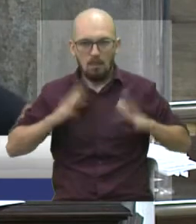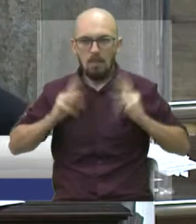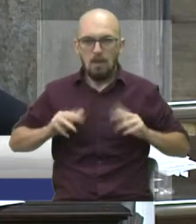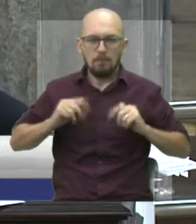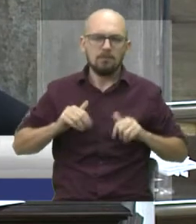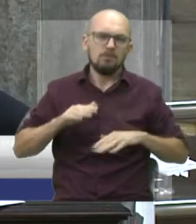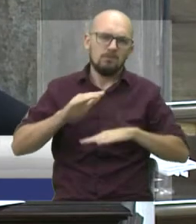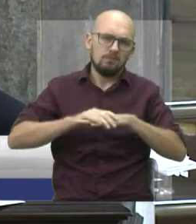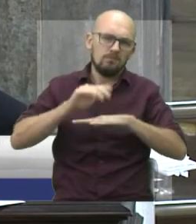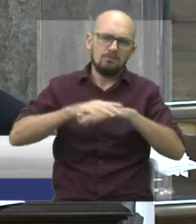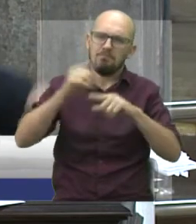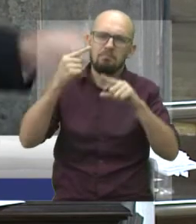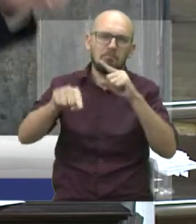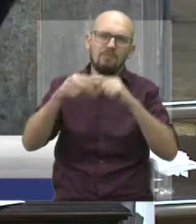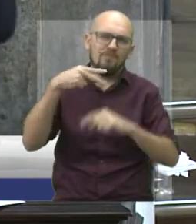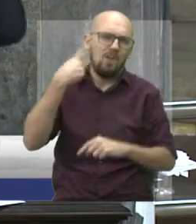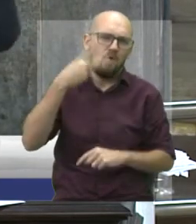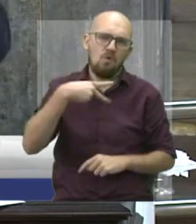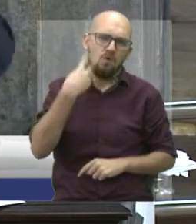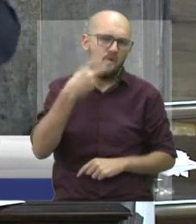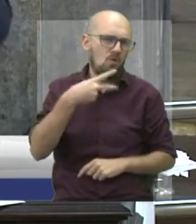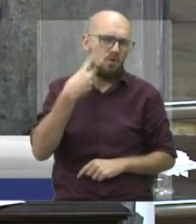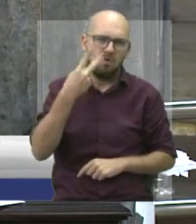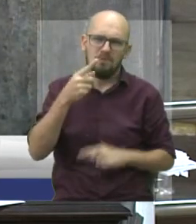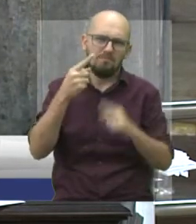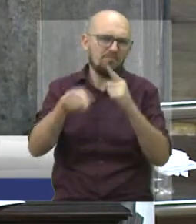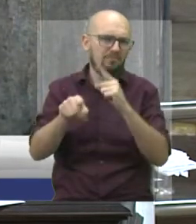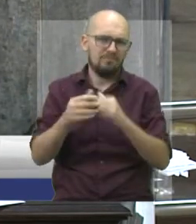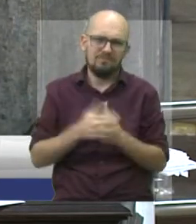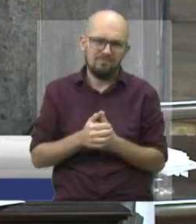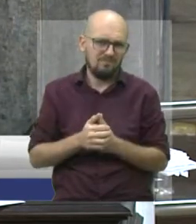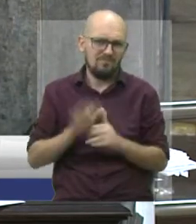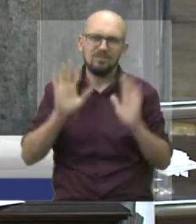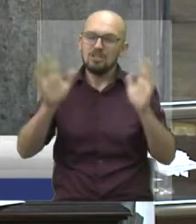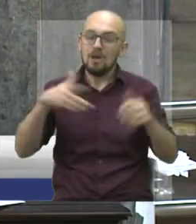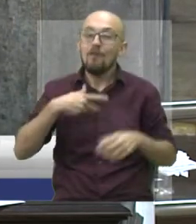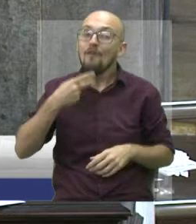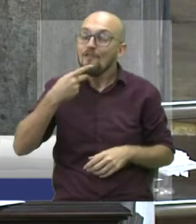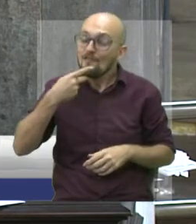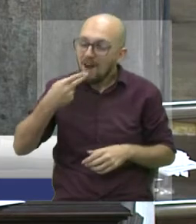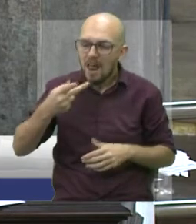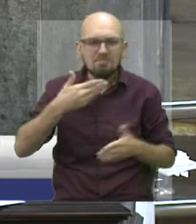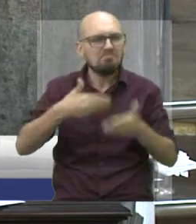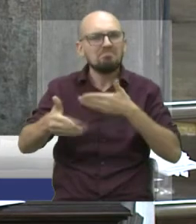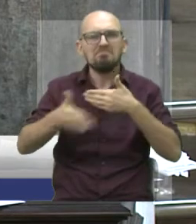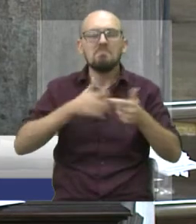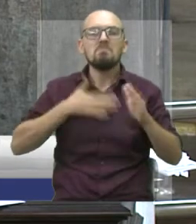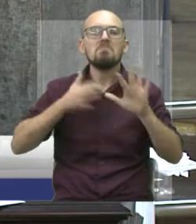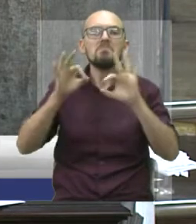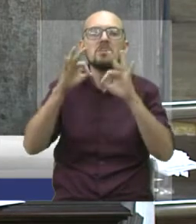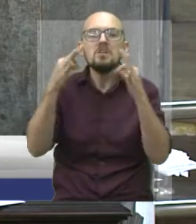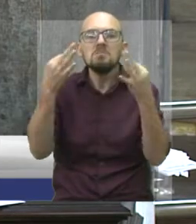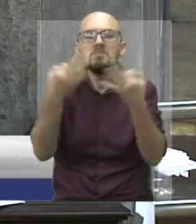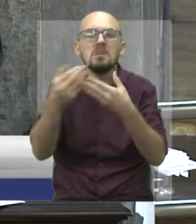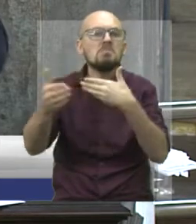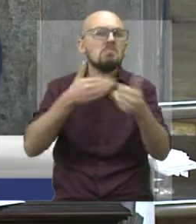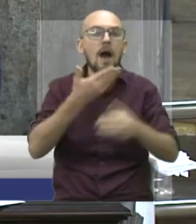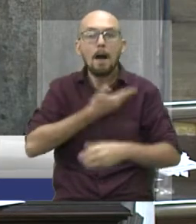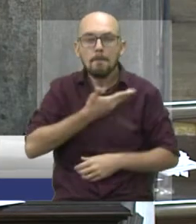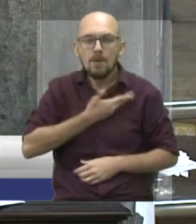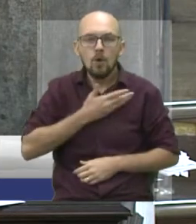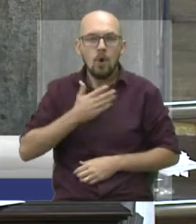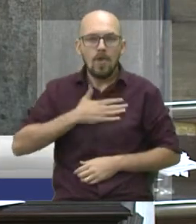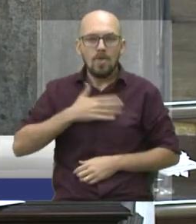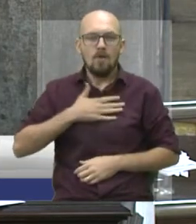vereador. Já falei aqui e vou repetir de novo. Pode ser minha família, quem for amigo. Não estou aqui para